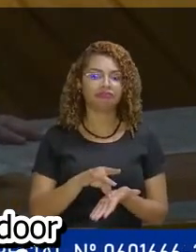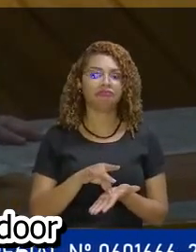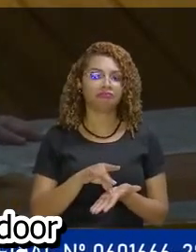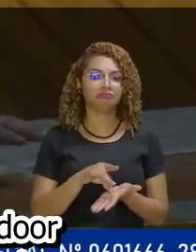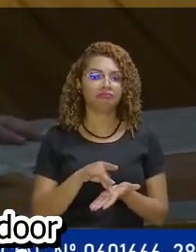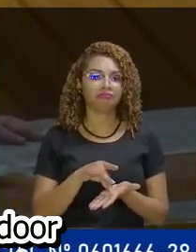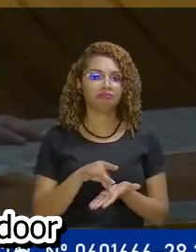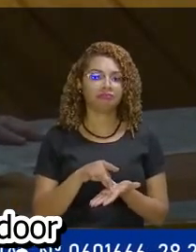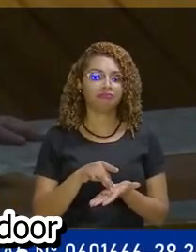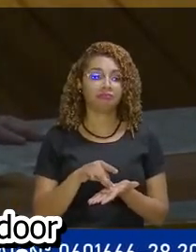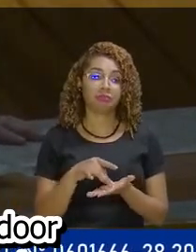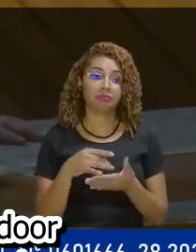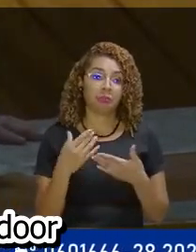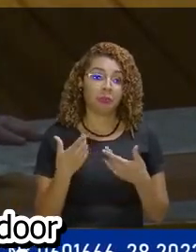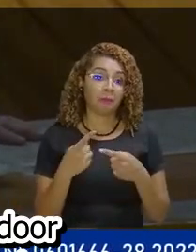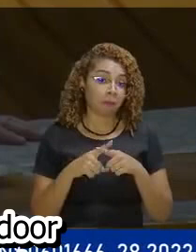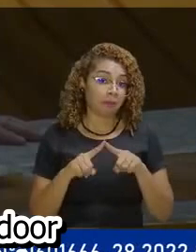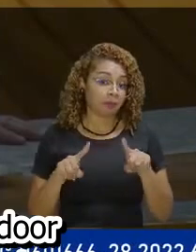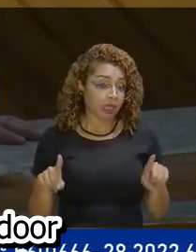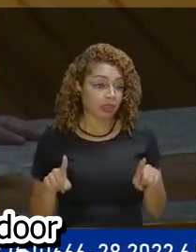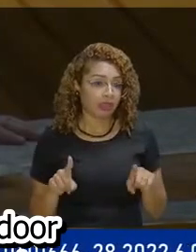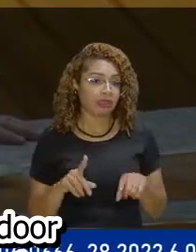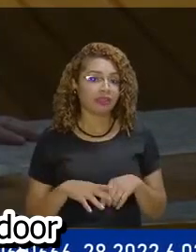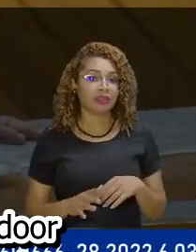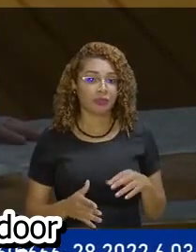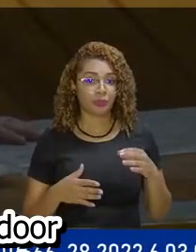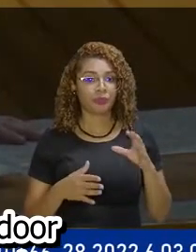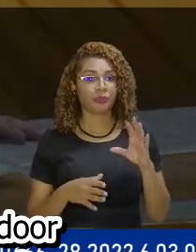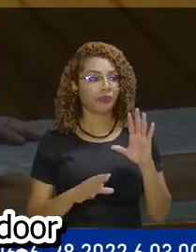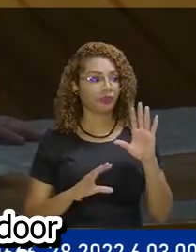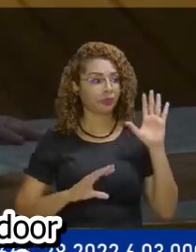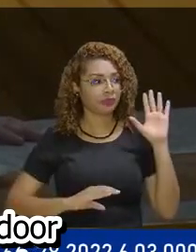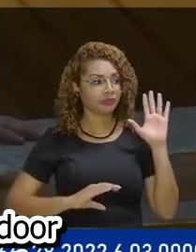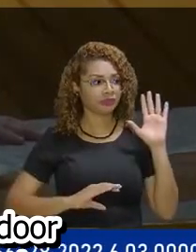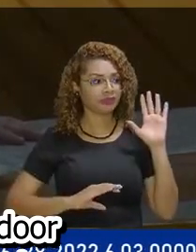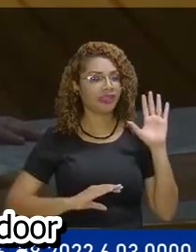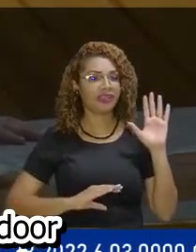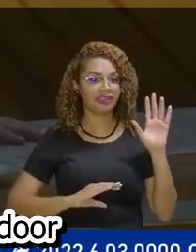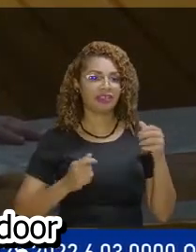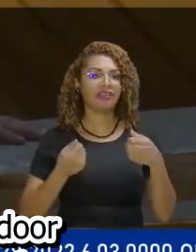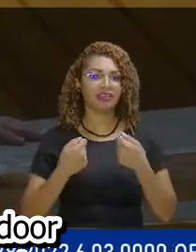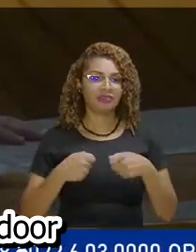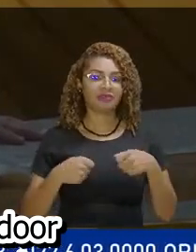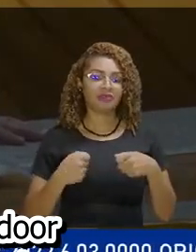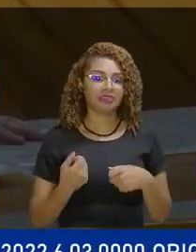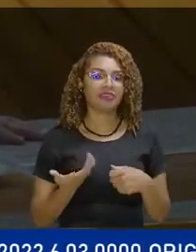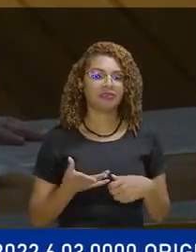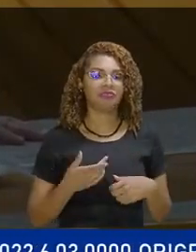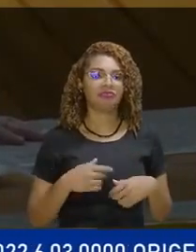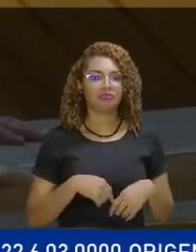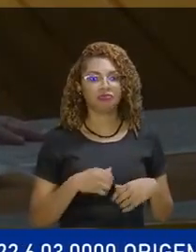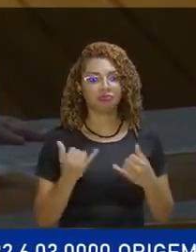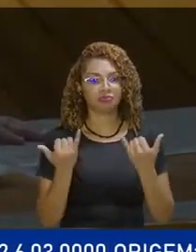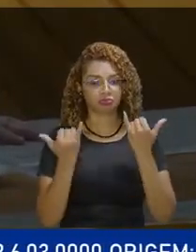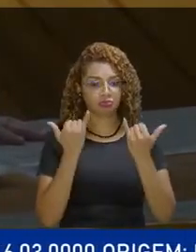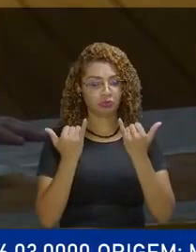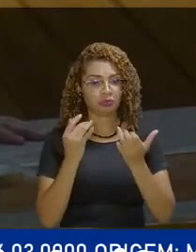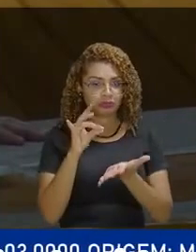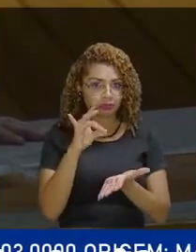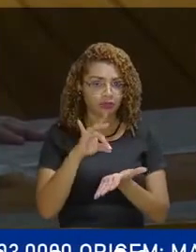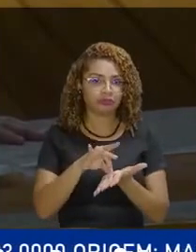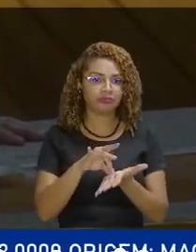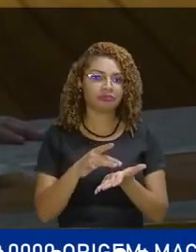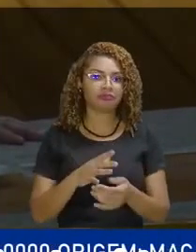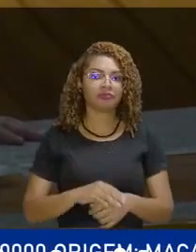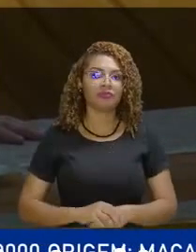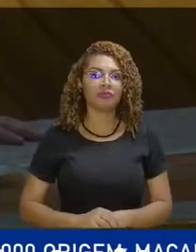candidato saísse com outdoor pregado na rua, dizendo assim, eu assumo que eu fiz isso. Então, senhor presidente, com